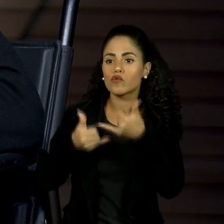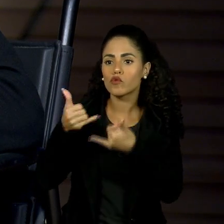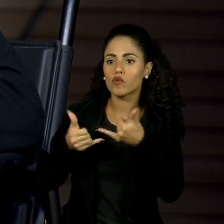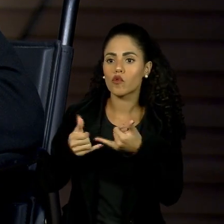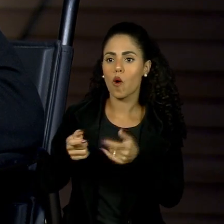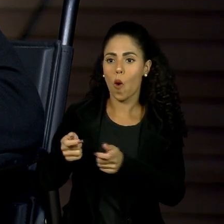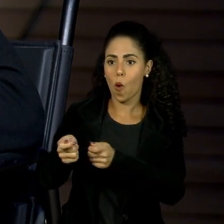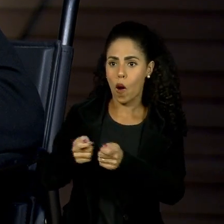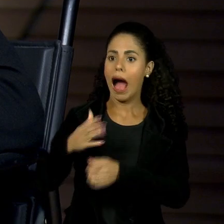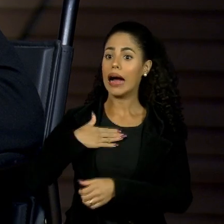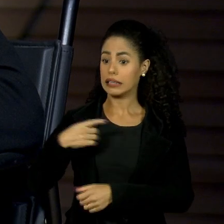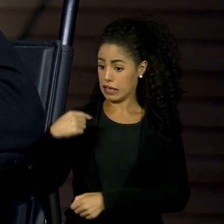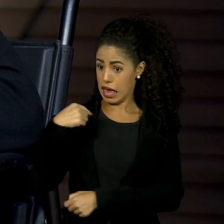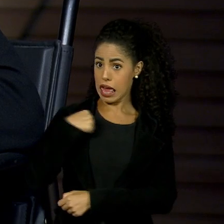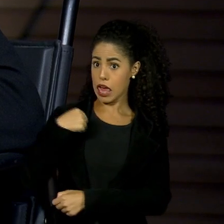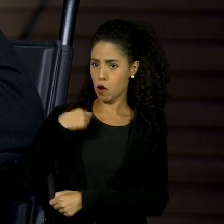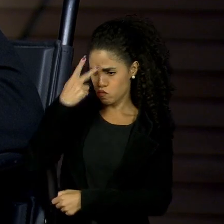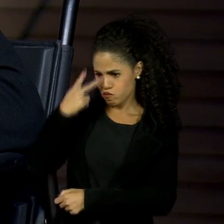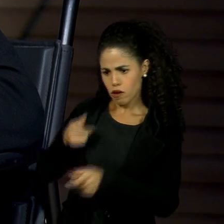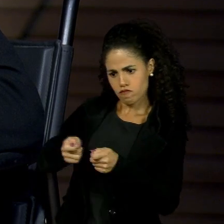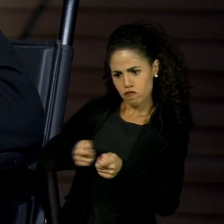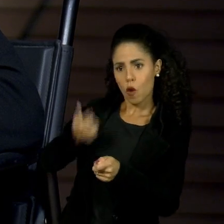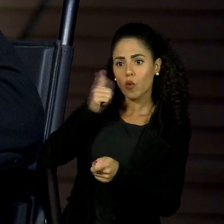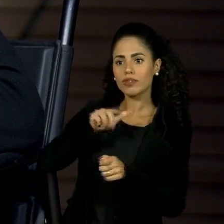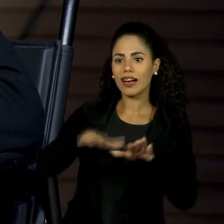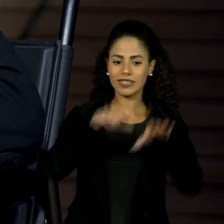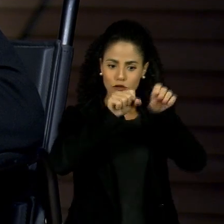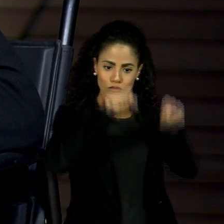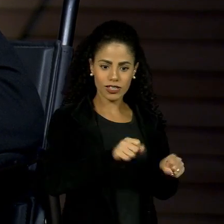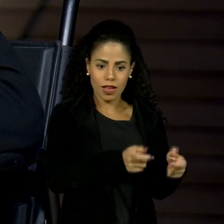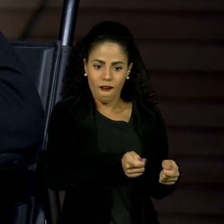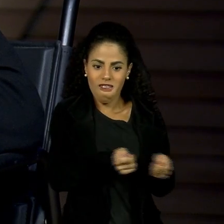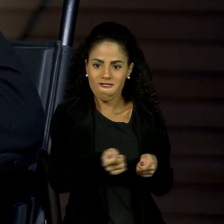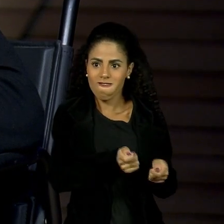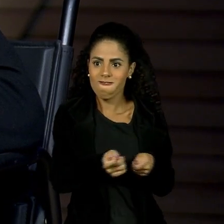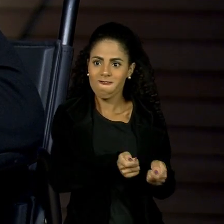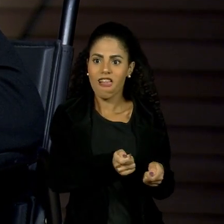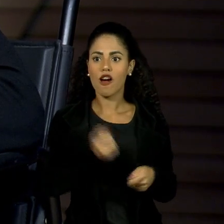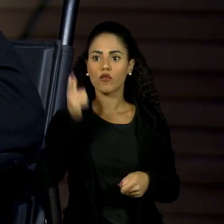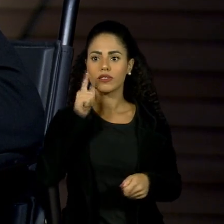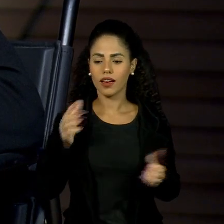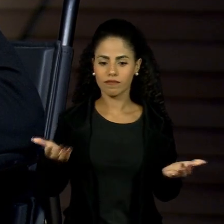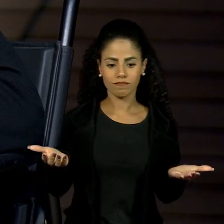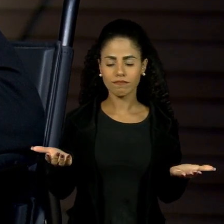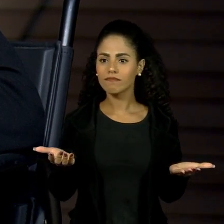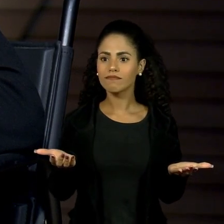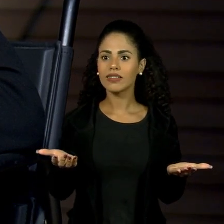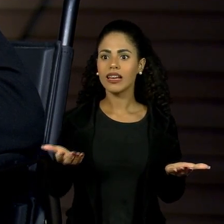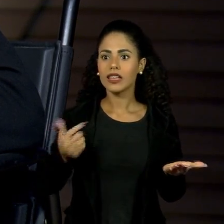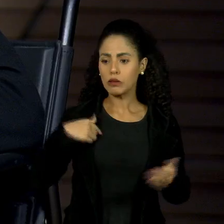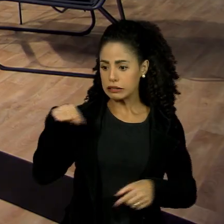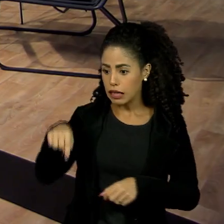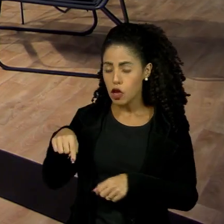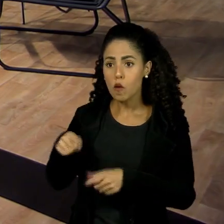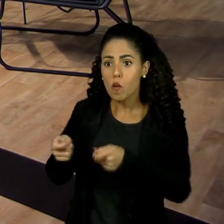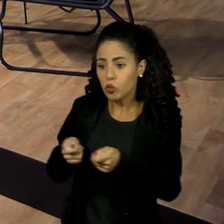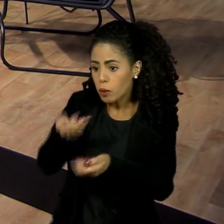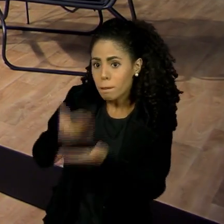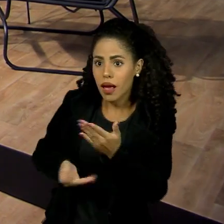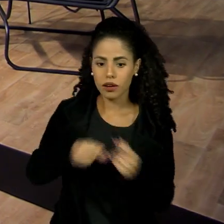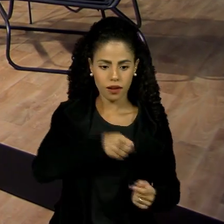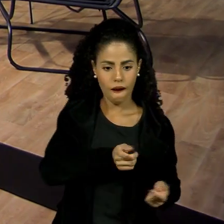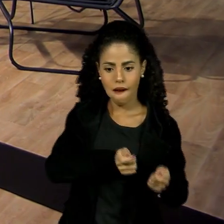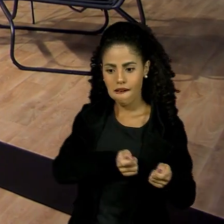do apostador. Certos elementos estruturais do jogo favorecem o descontrole do apostador. Vamos